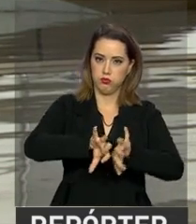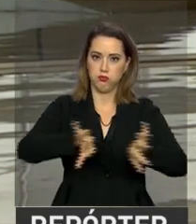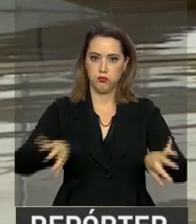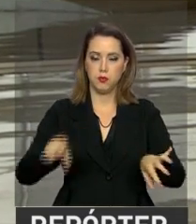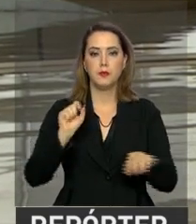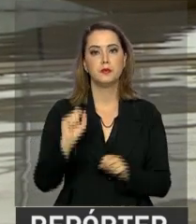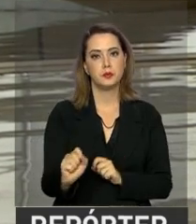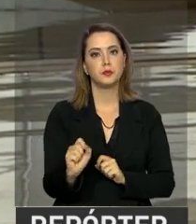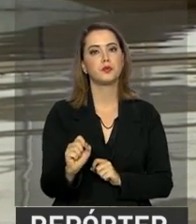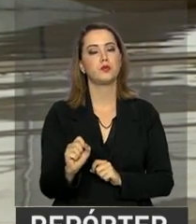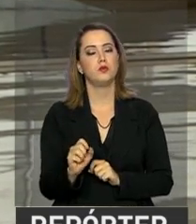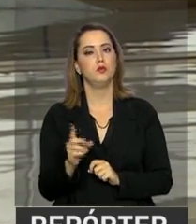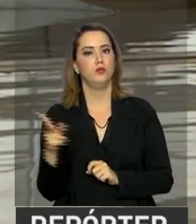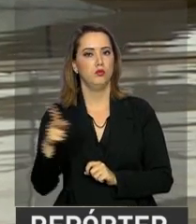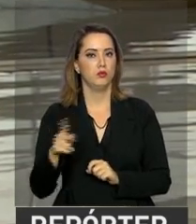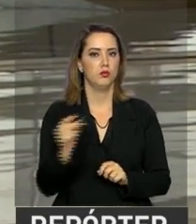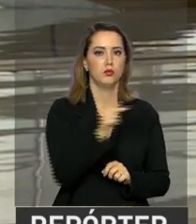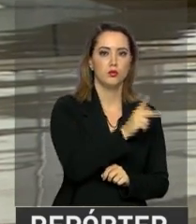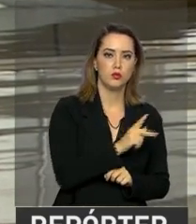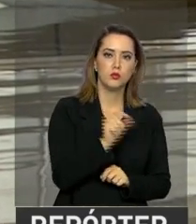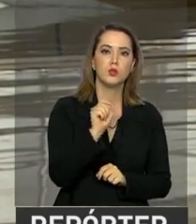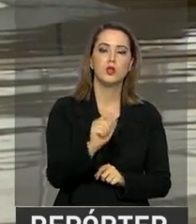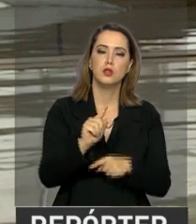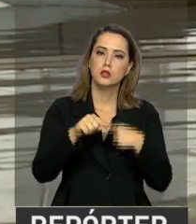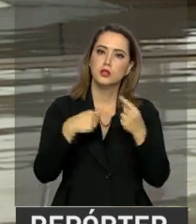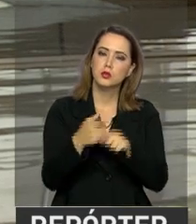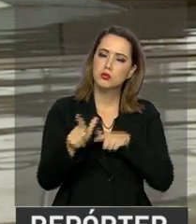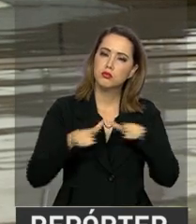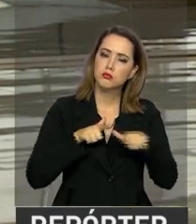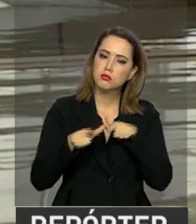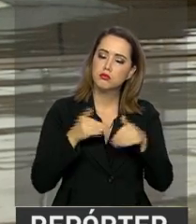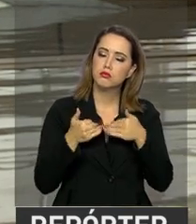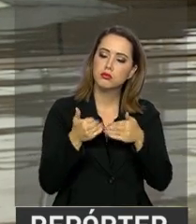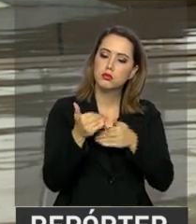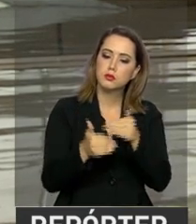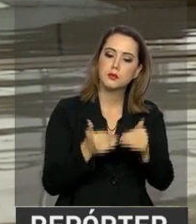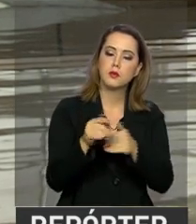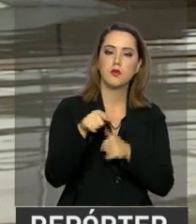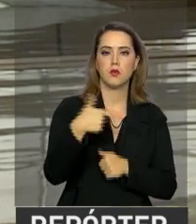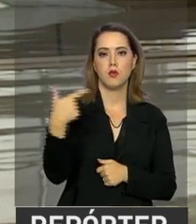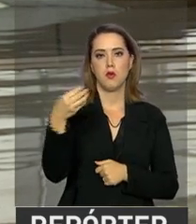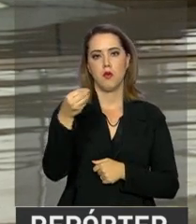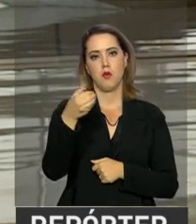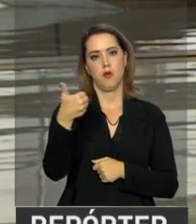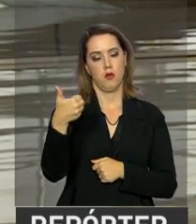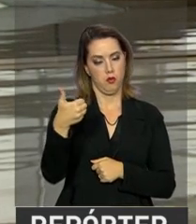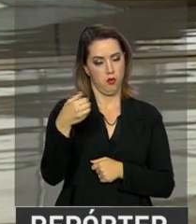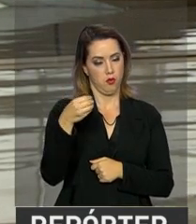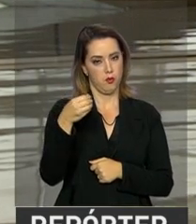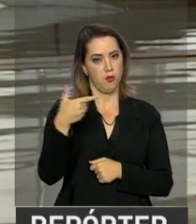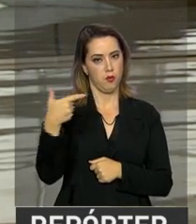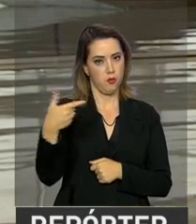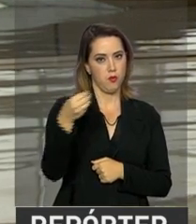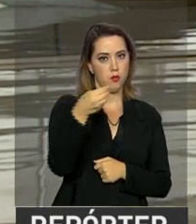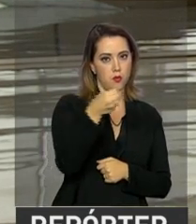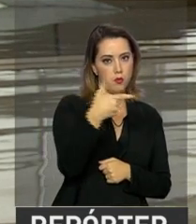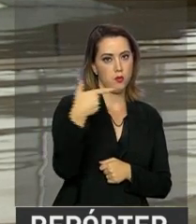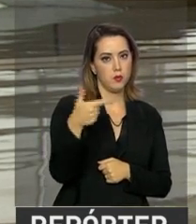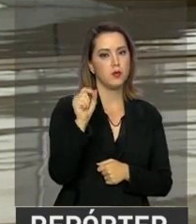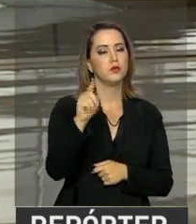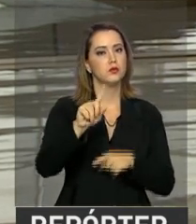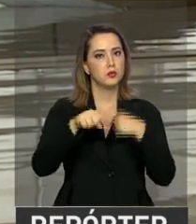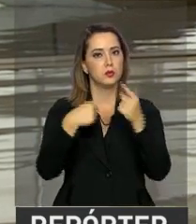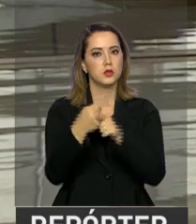conta desse trabalho à frente do governo dos Estados Unidos, em 2002, Jimmy Carter recebeu o Prêmio Nobel da